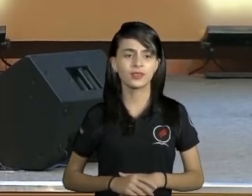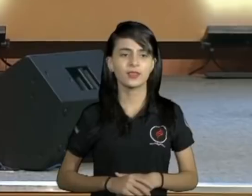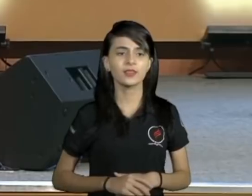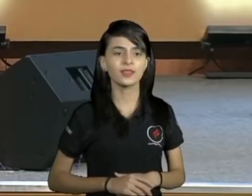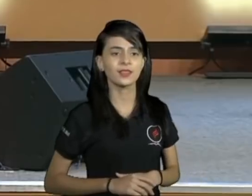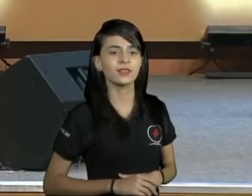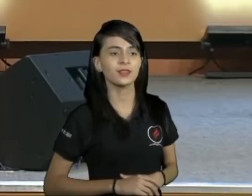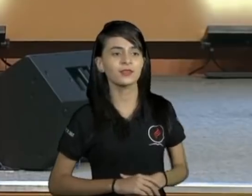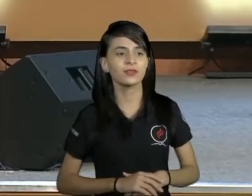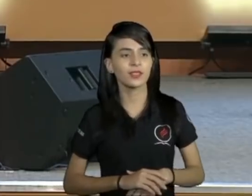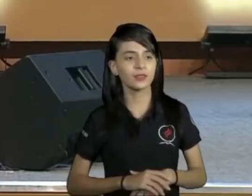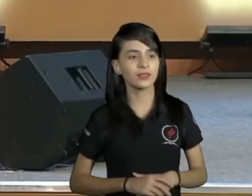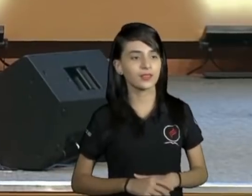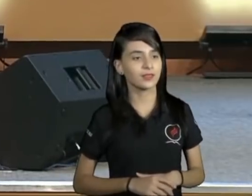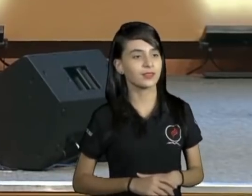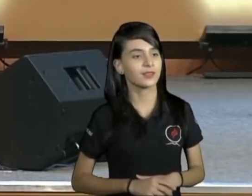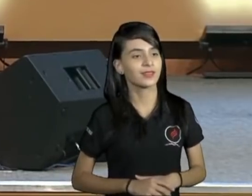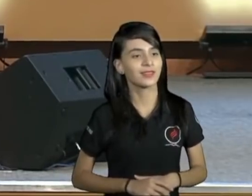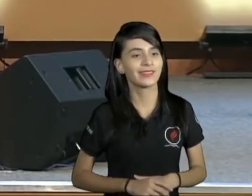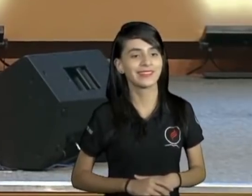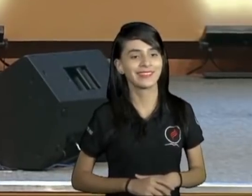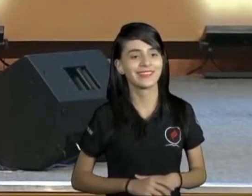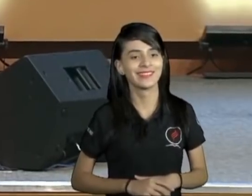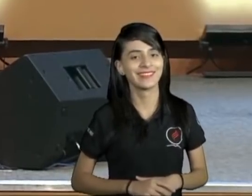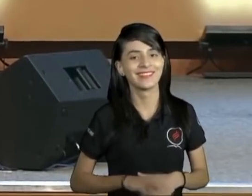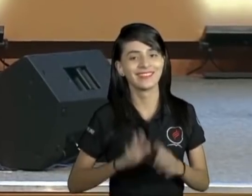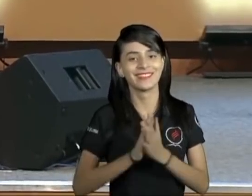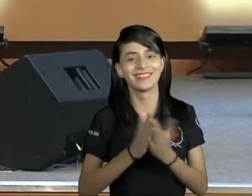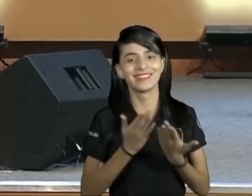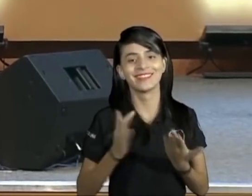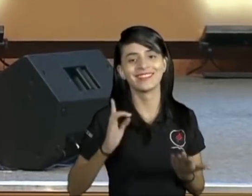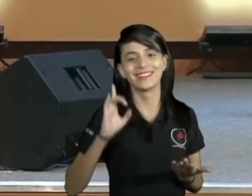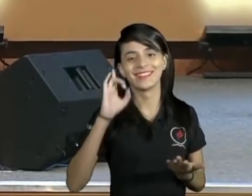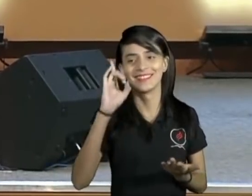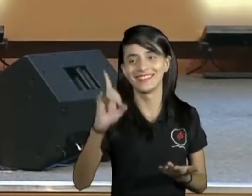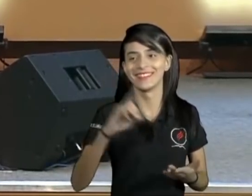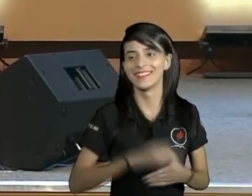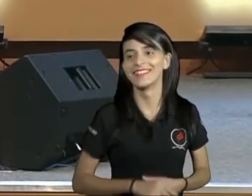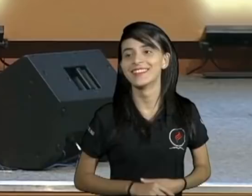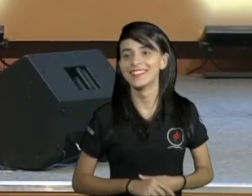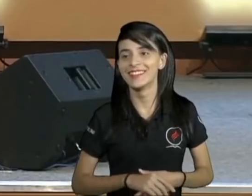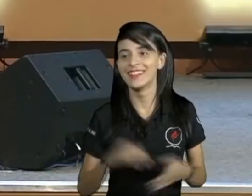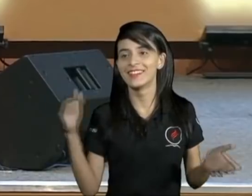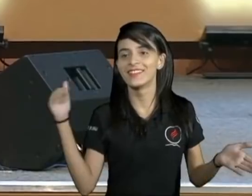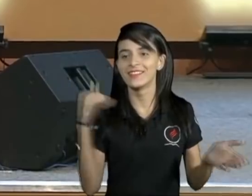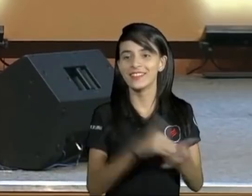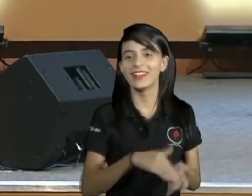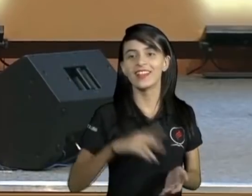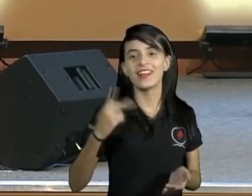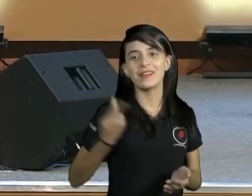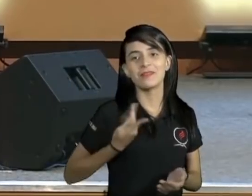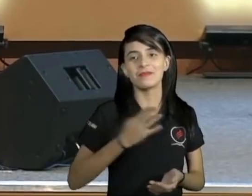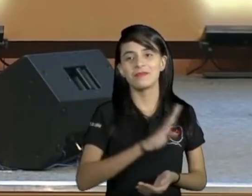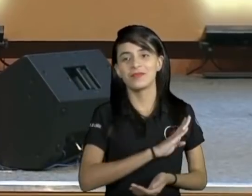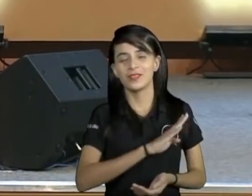E aí eu abri aí a sua Bíblia tá lá no final livro de Hebreus